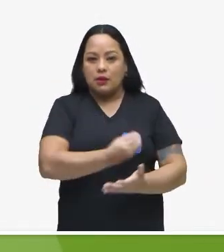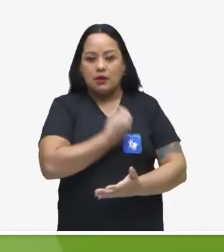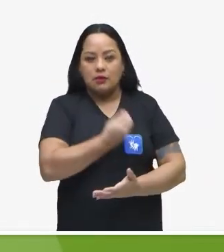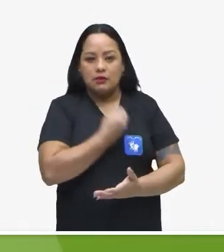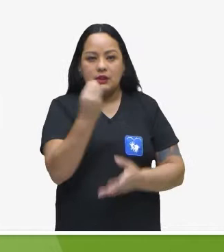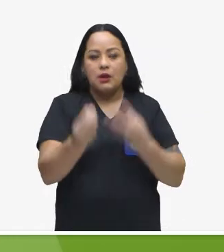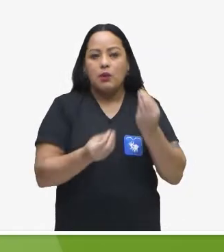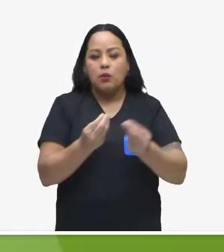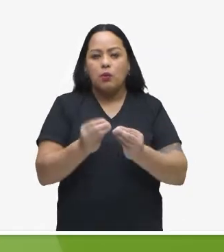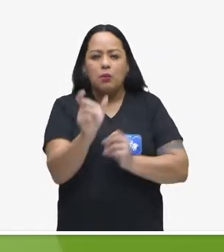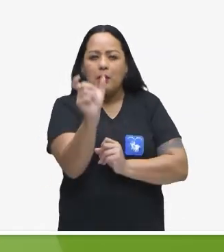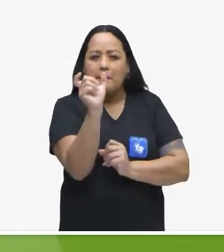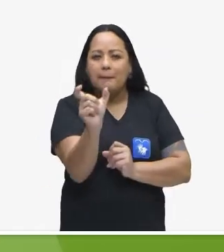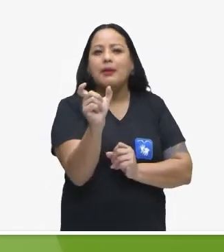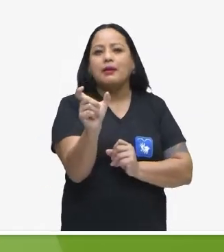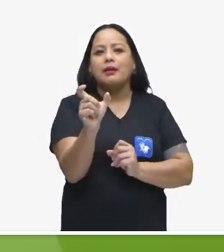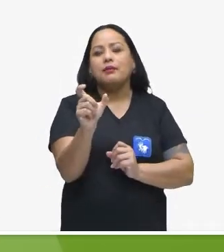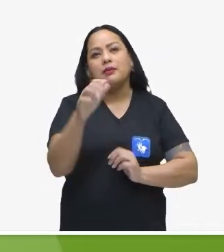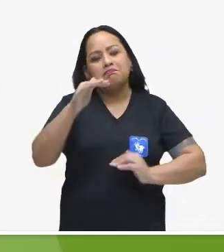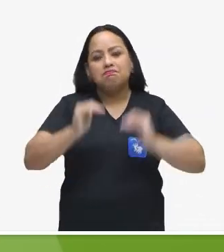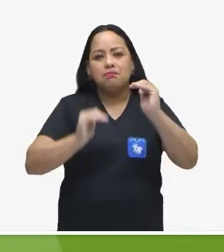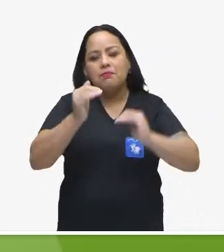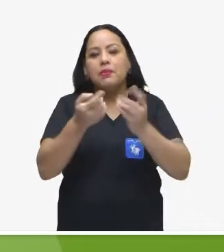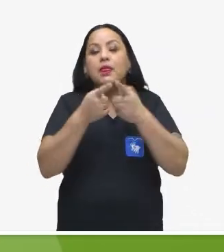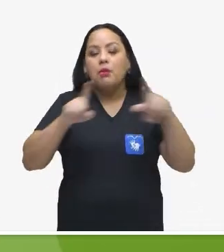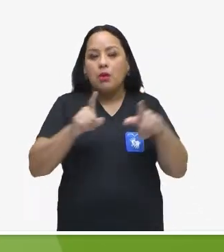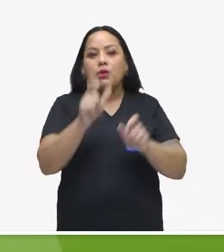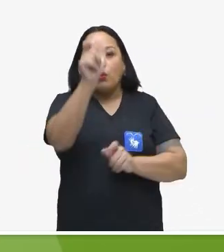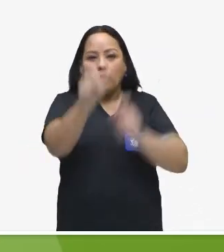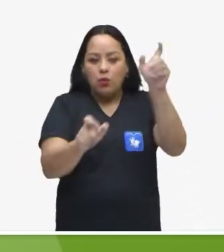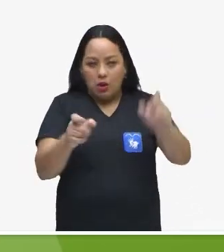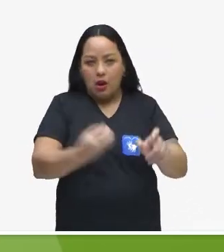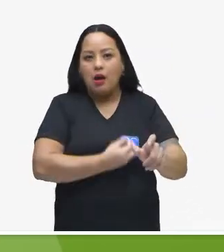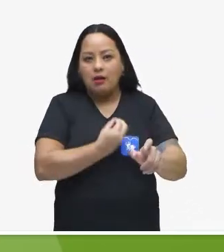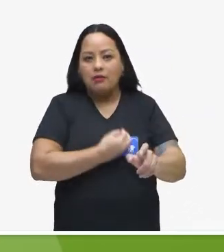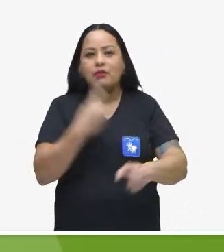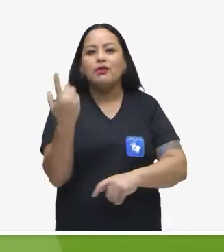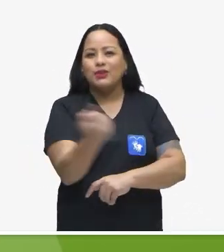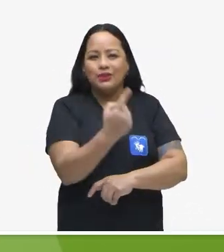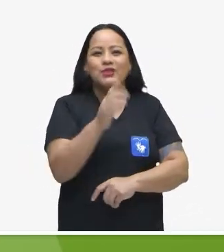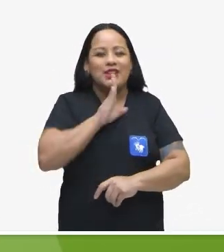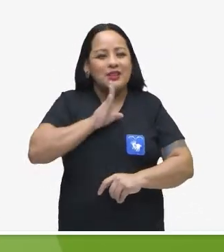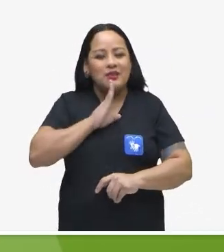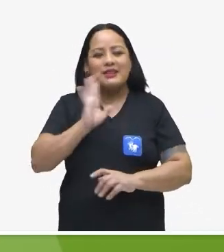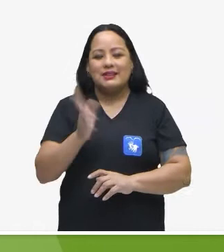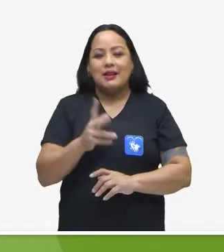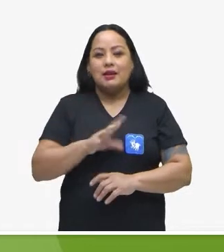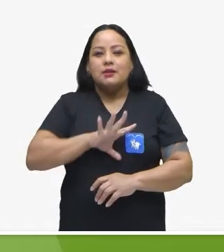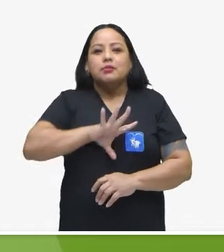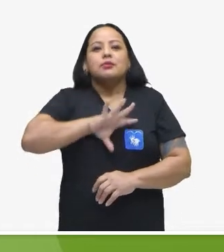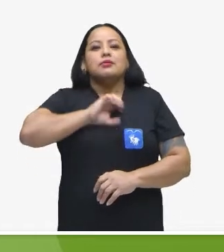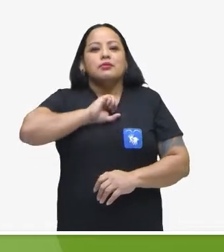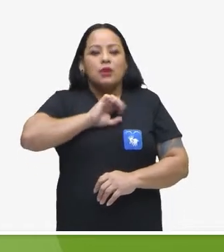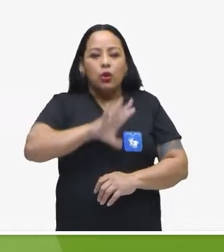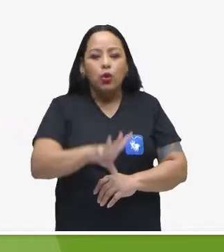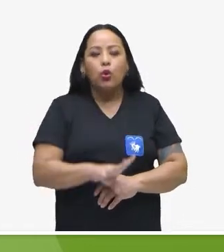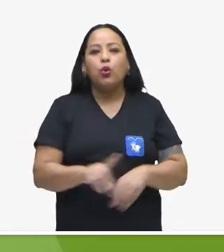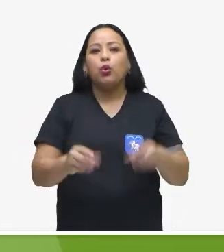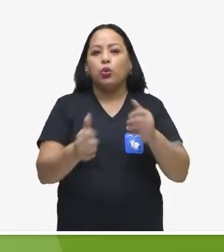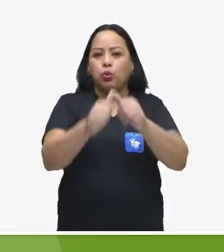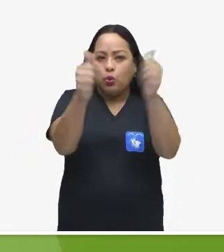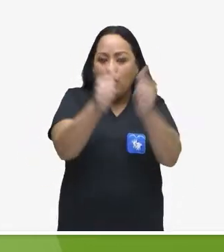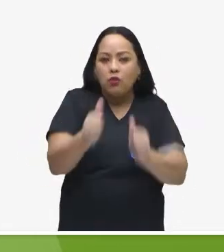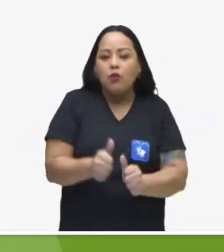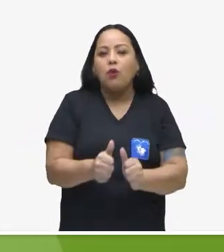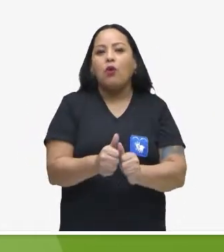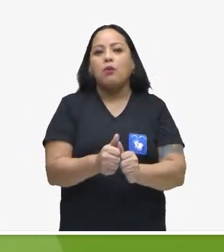é um termo bem relativo, né? Mas os seres vivos, né, que a gente conhece, respiram a sua forma, alguns